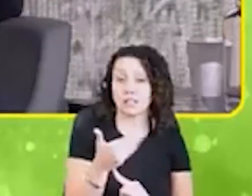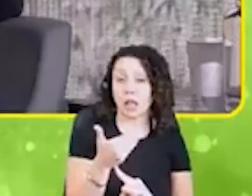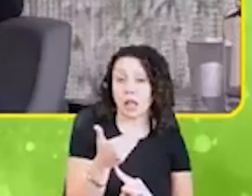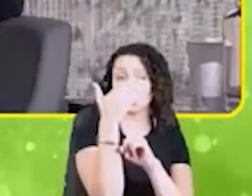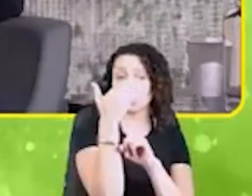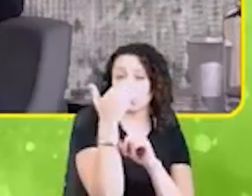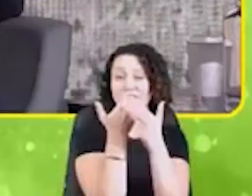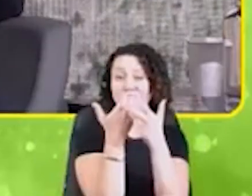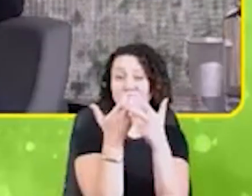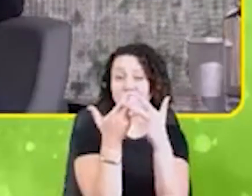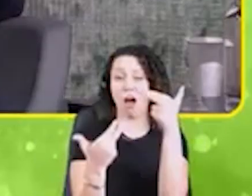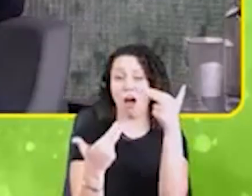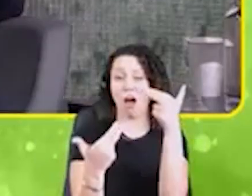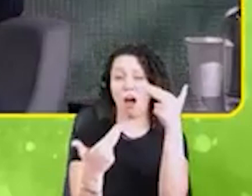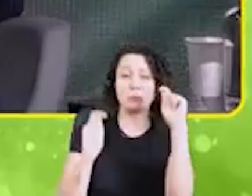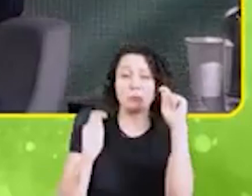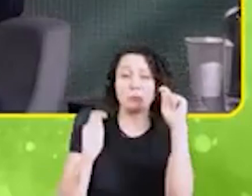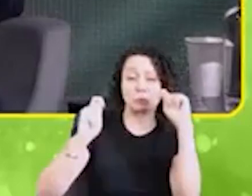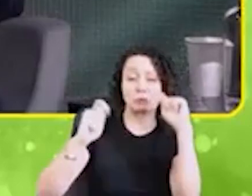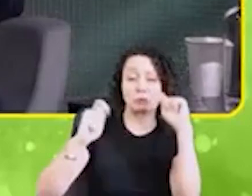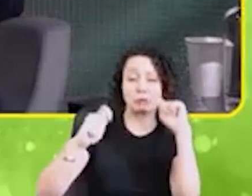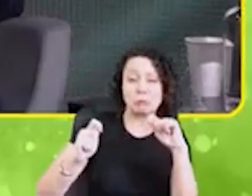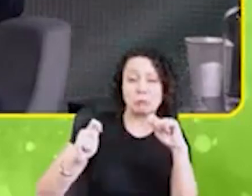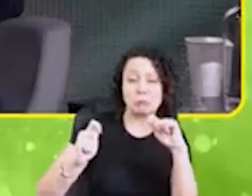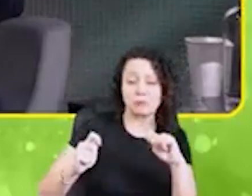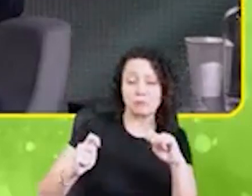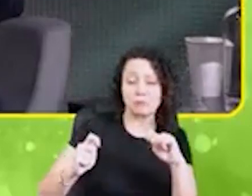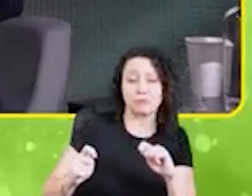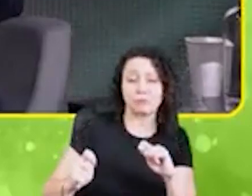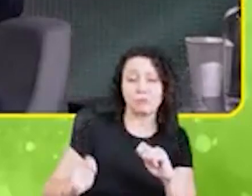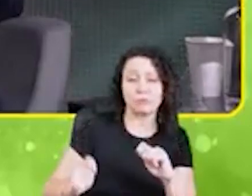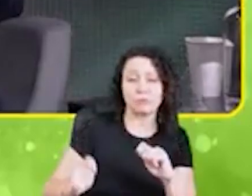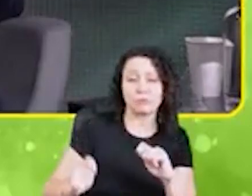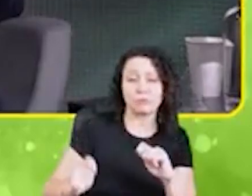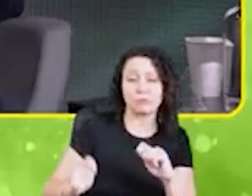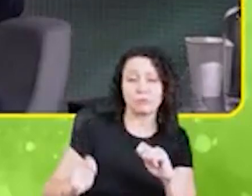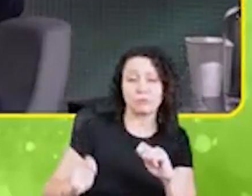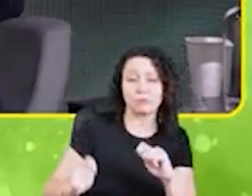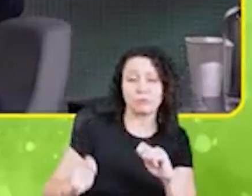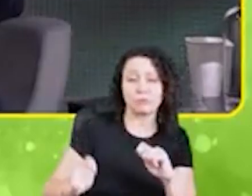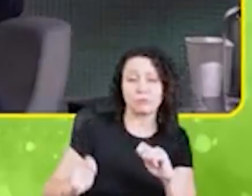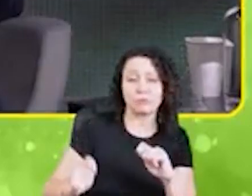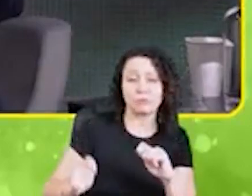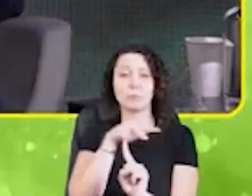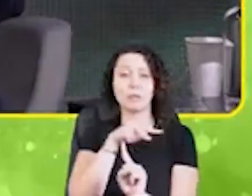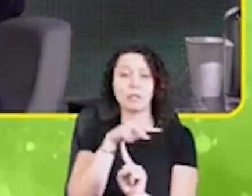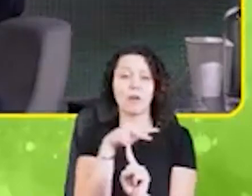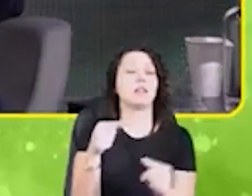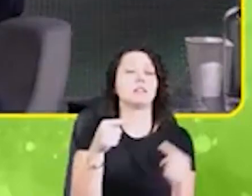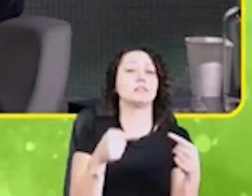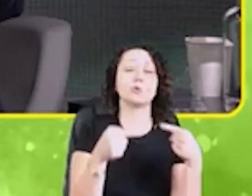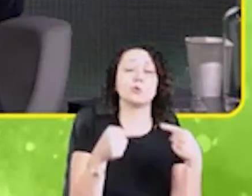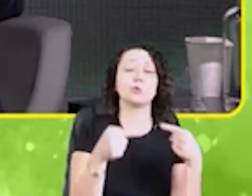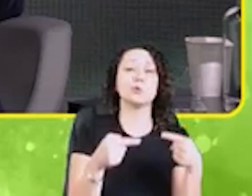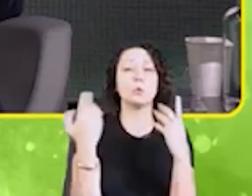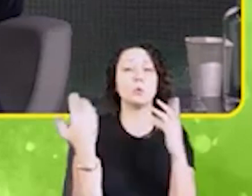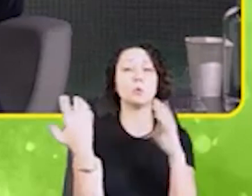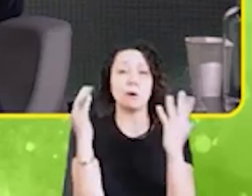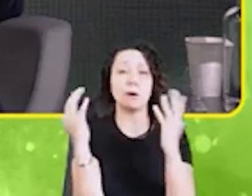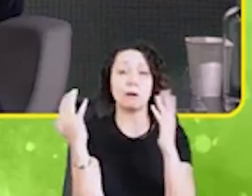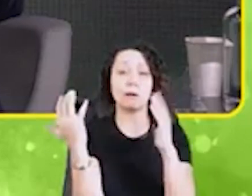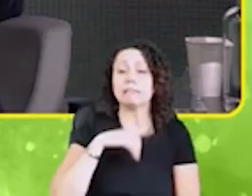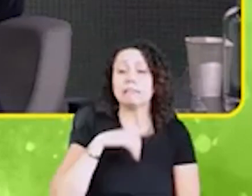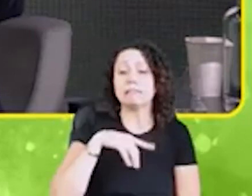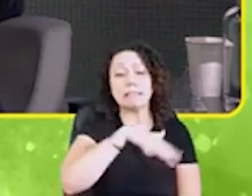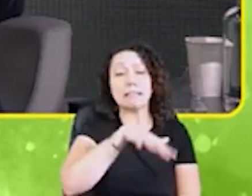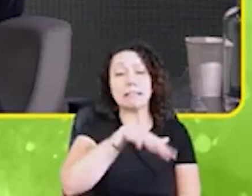possibilidades e essa discussão do clima traz à tona você tem discussão sobre os diversos setores na área de energia na área